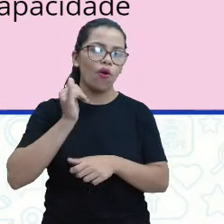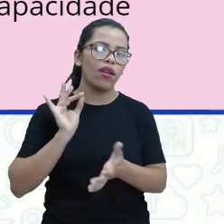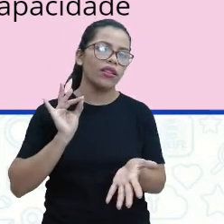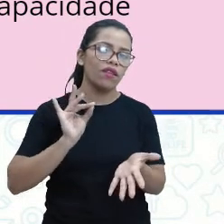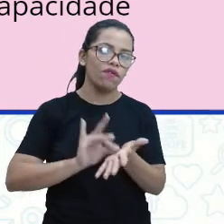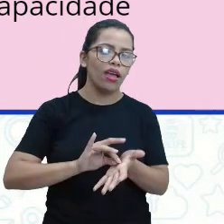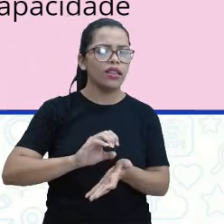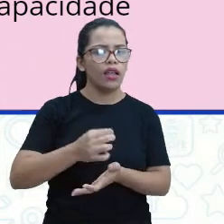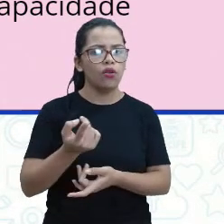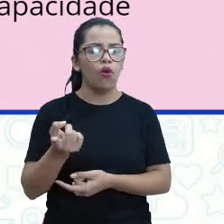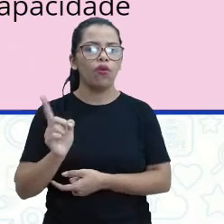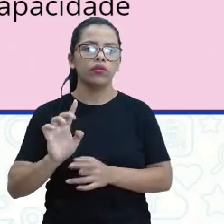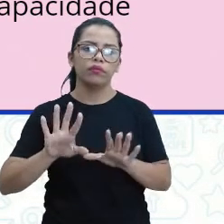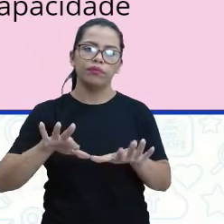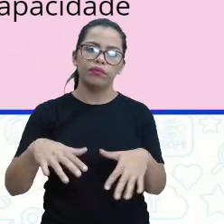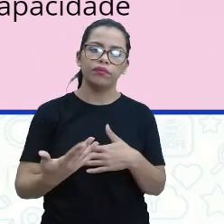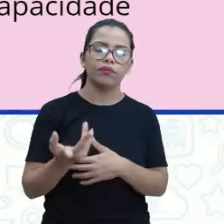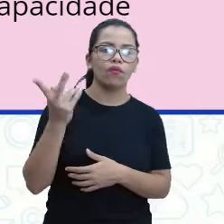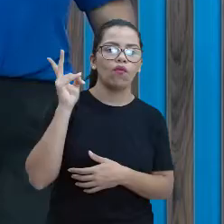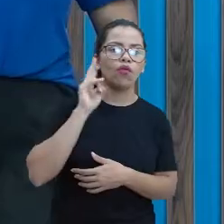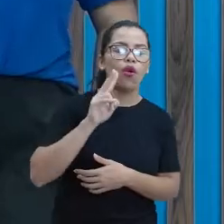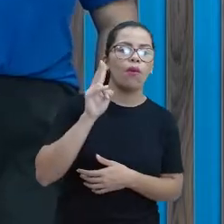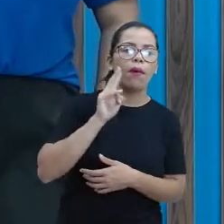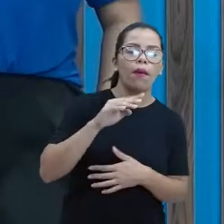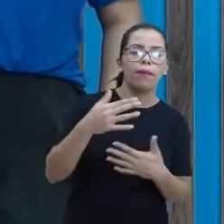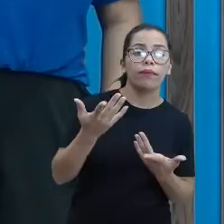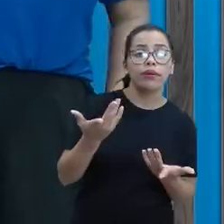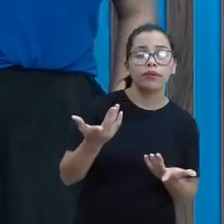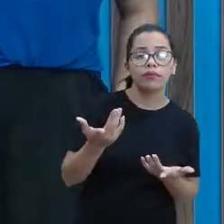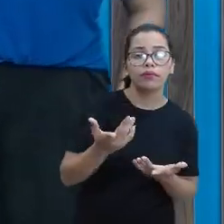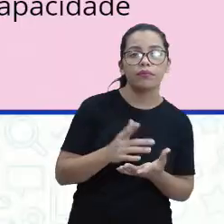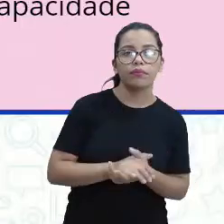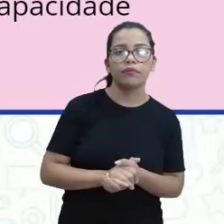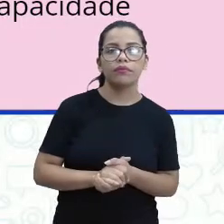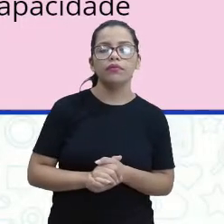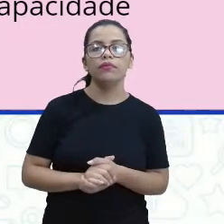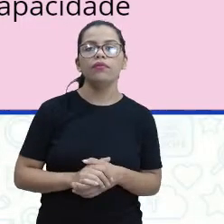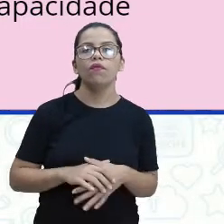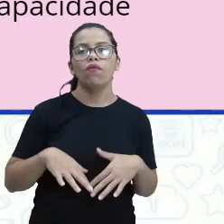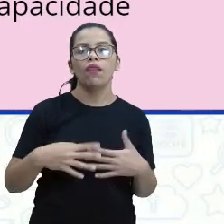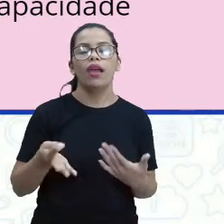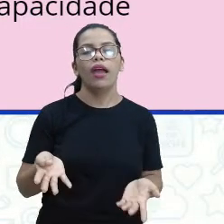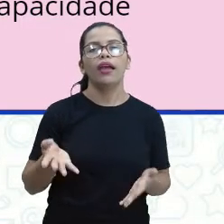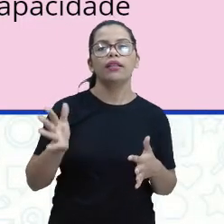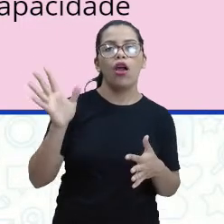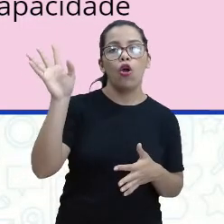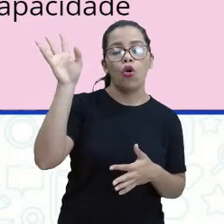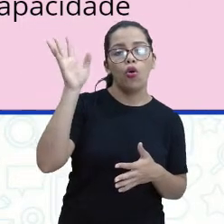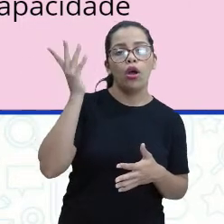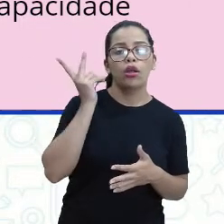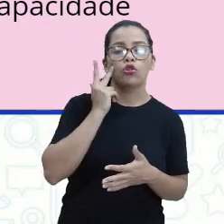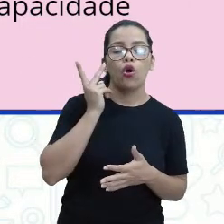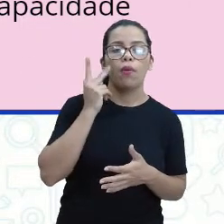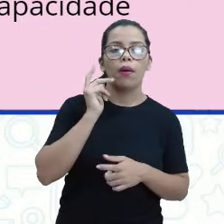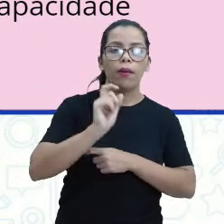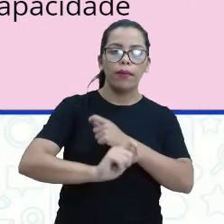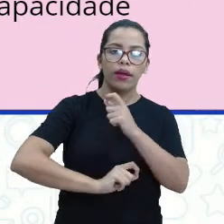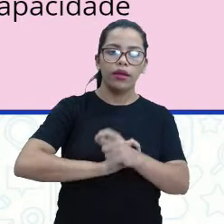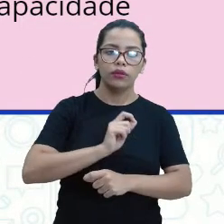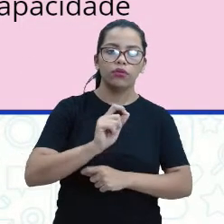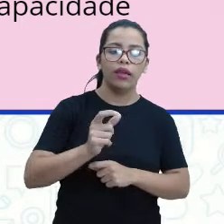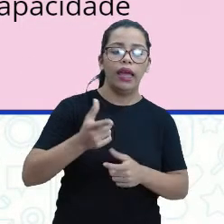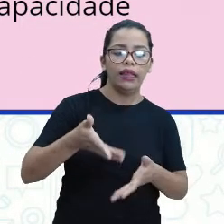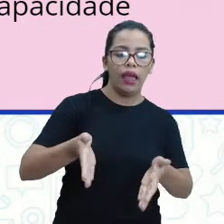histórias de ficção são facilmente identificadas como tal, alguns livros seguem a linha entre ficção e não